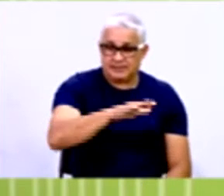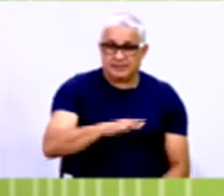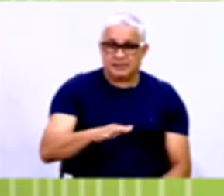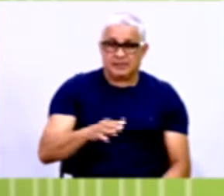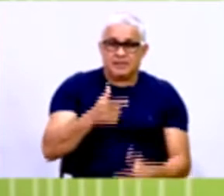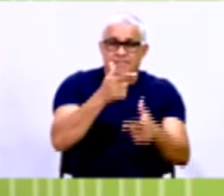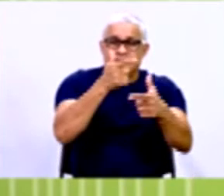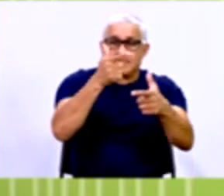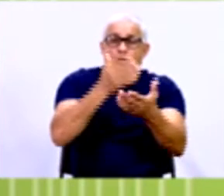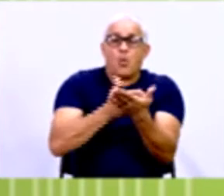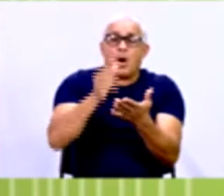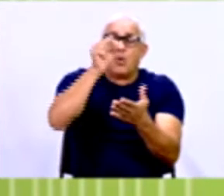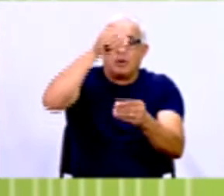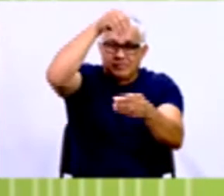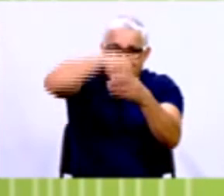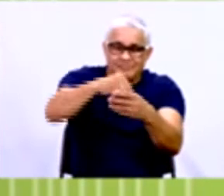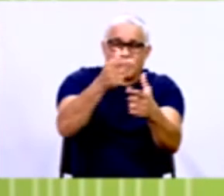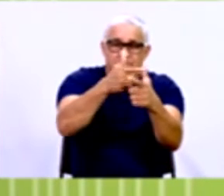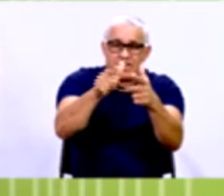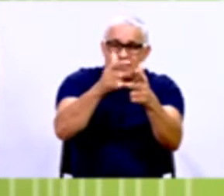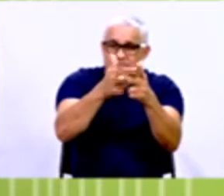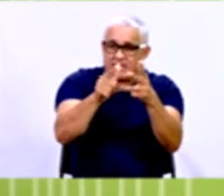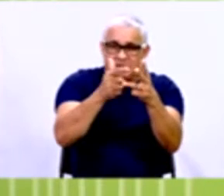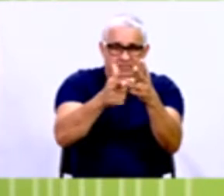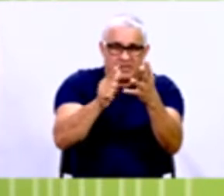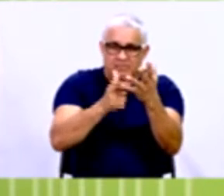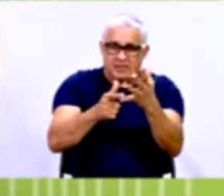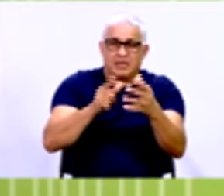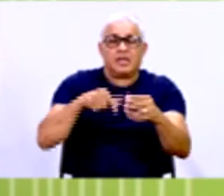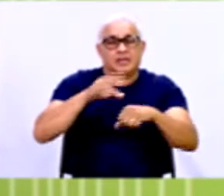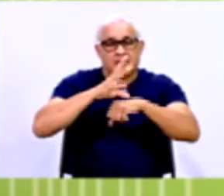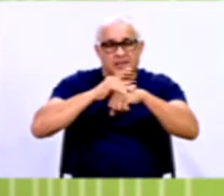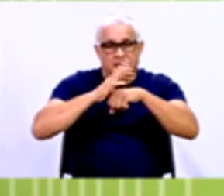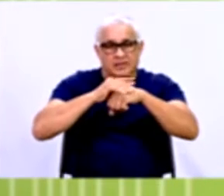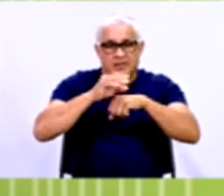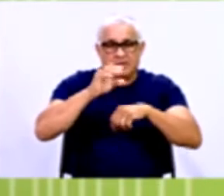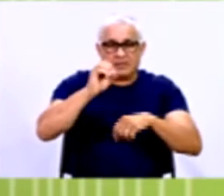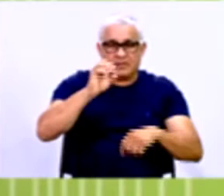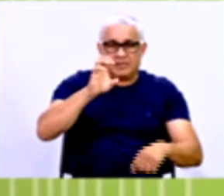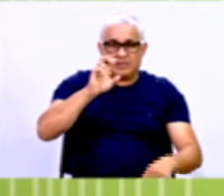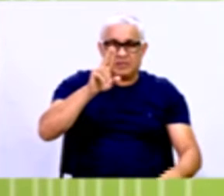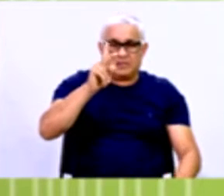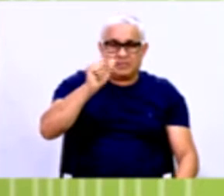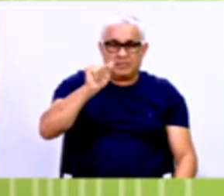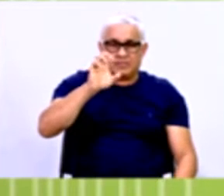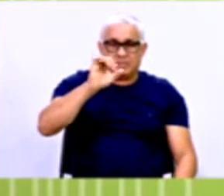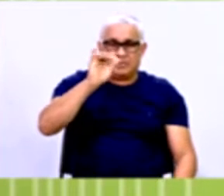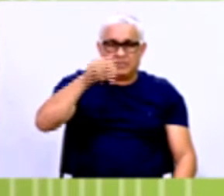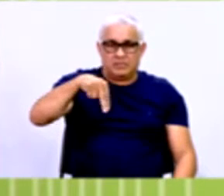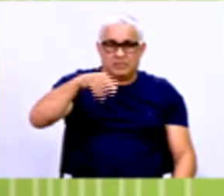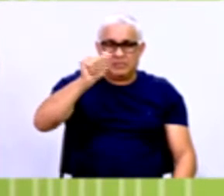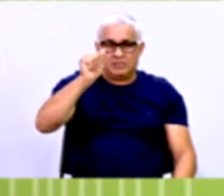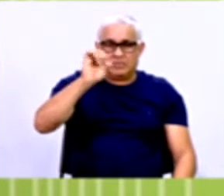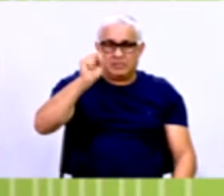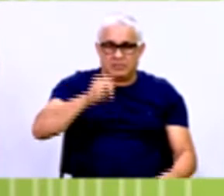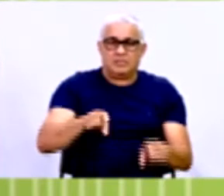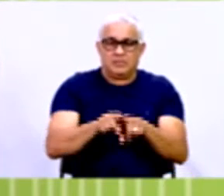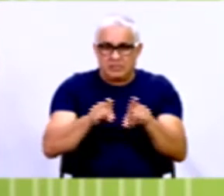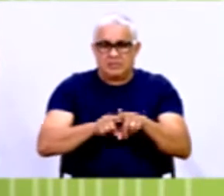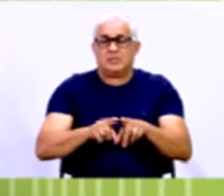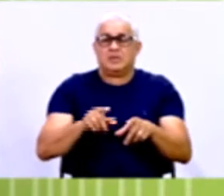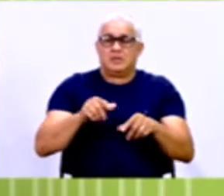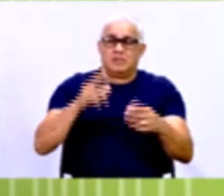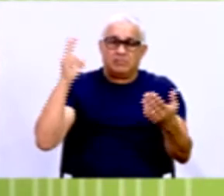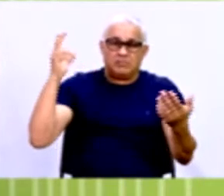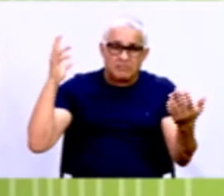de problemas, dentre eles as doenças ocupacionais, os acidentes de trabalho. Então, o que acontece? Com base em toda